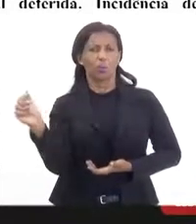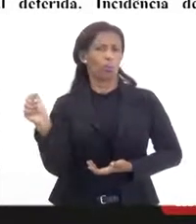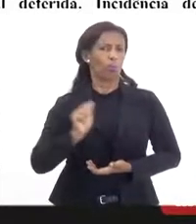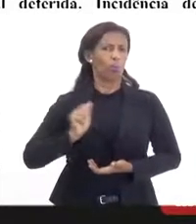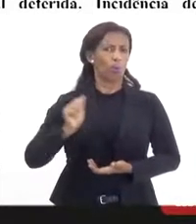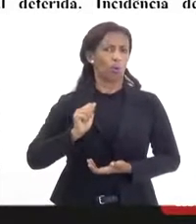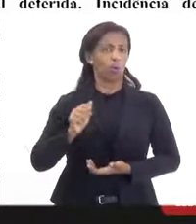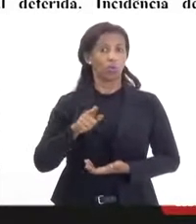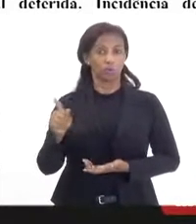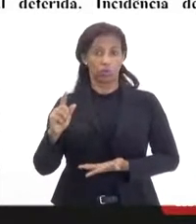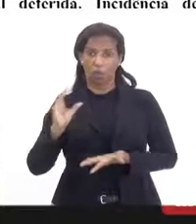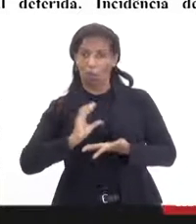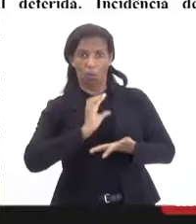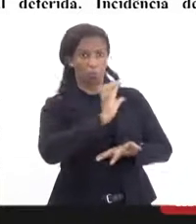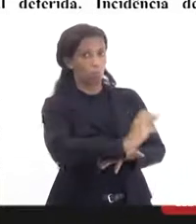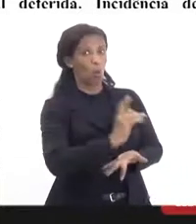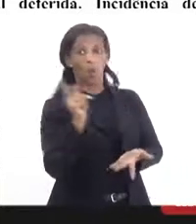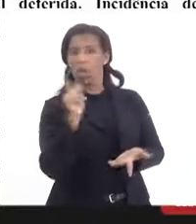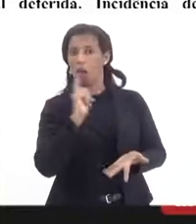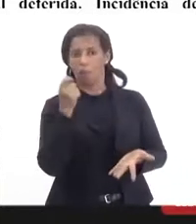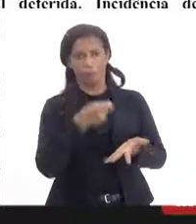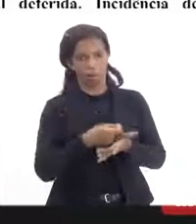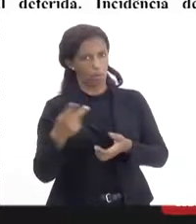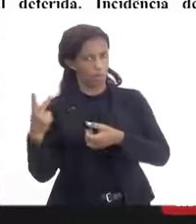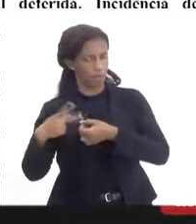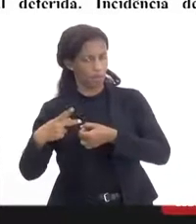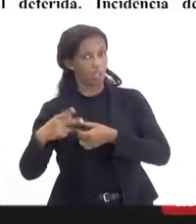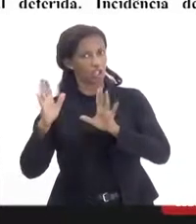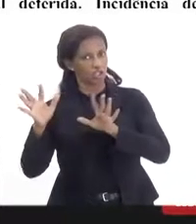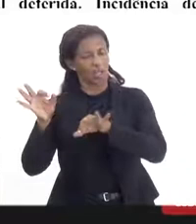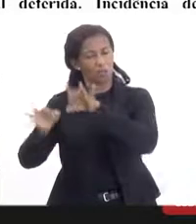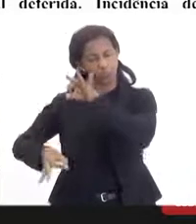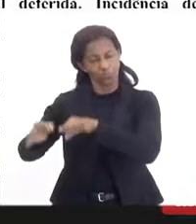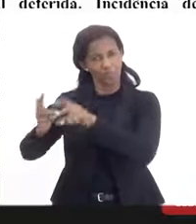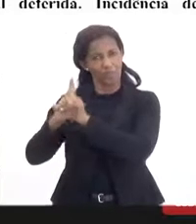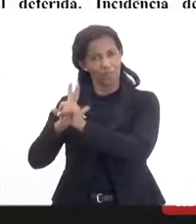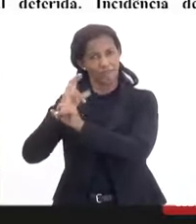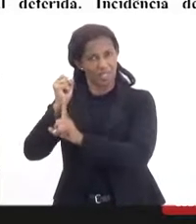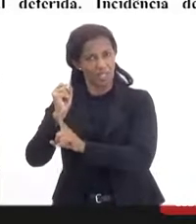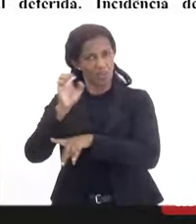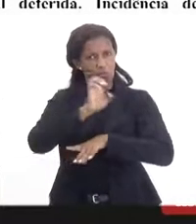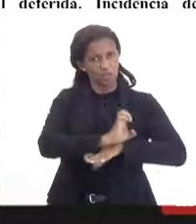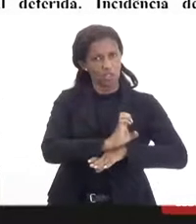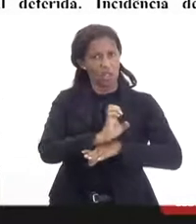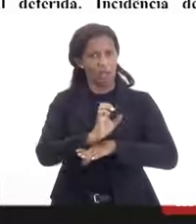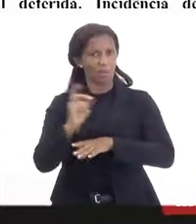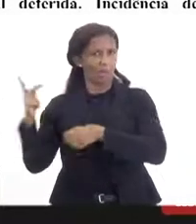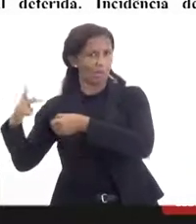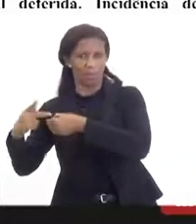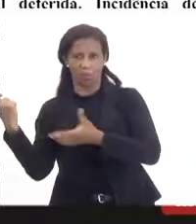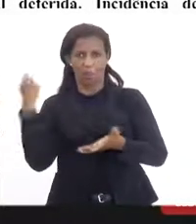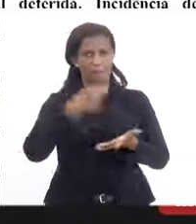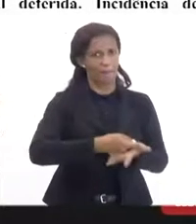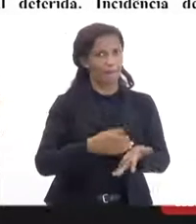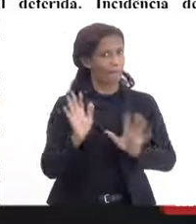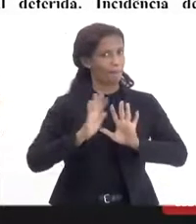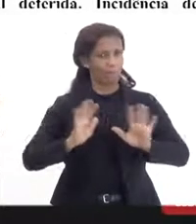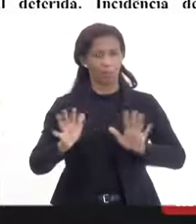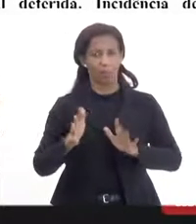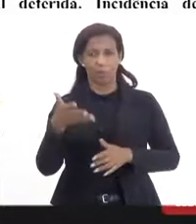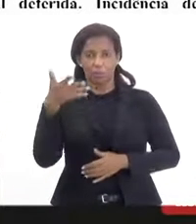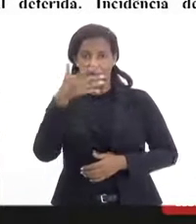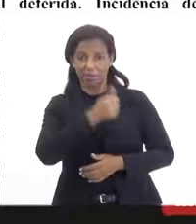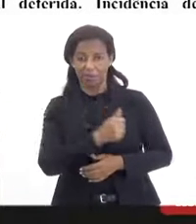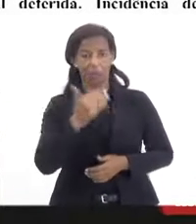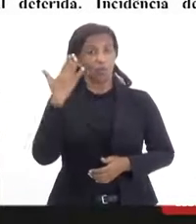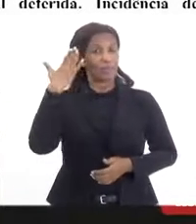Esse débito ainda não está pago, já transitou em julgado, nós temos 26 milhões aí, que salvo o melhor juízo,